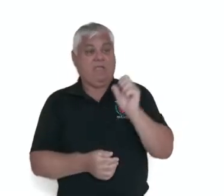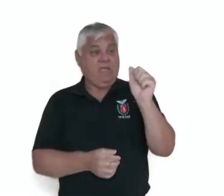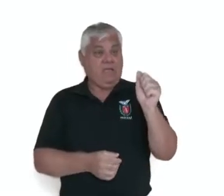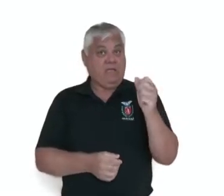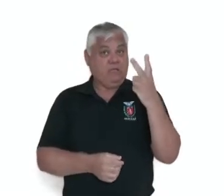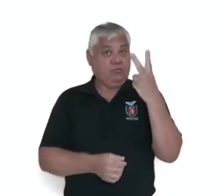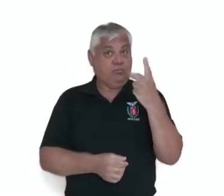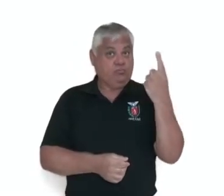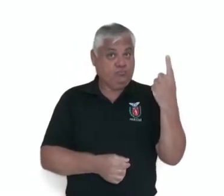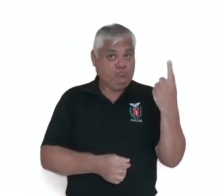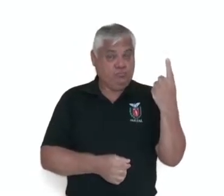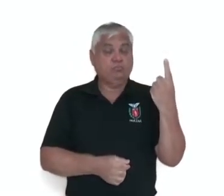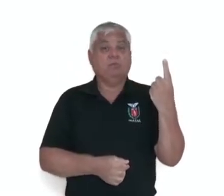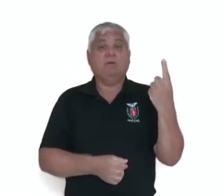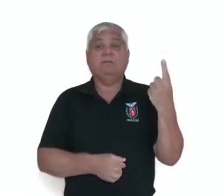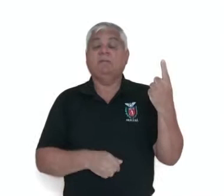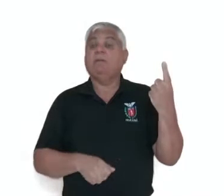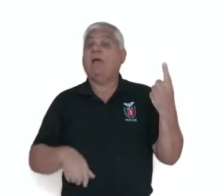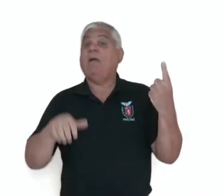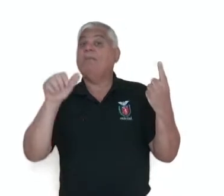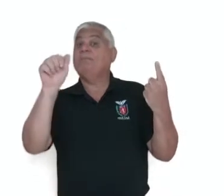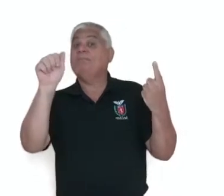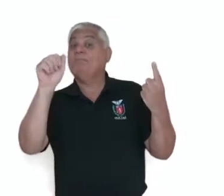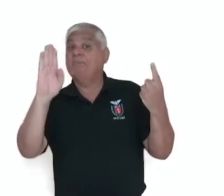A21 da matriz A, preciso pegar o elemento